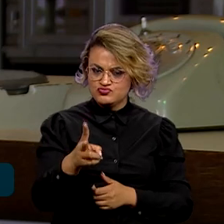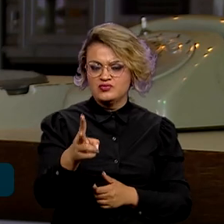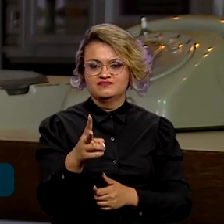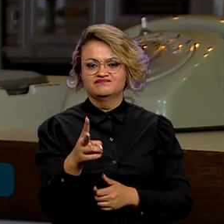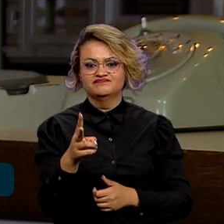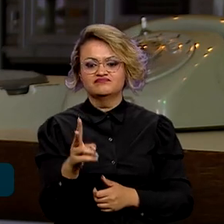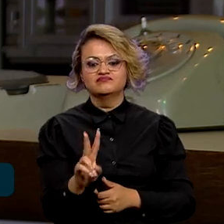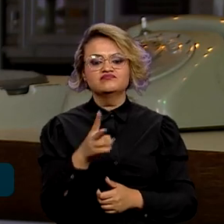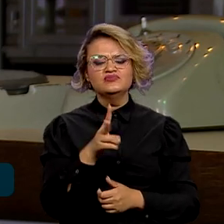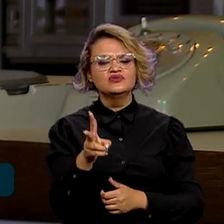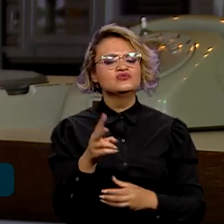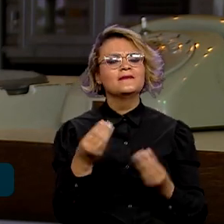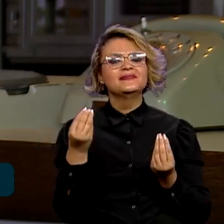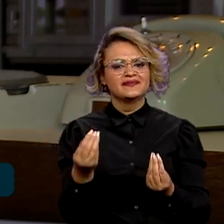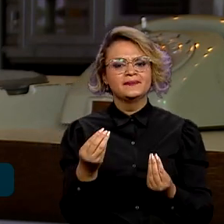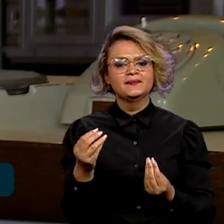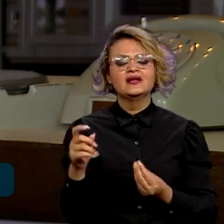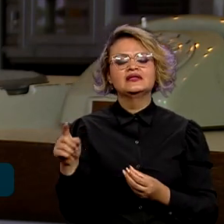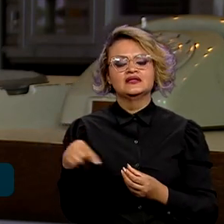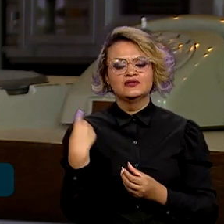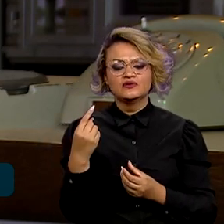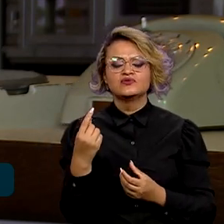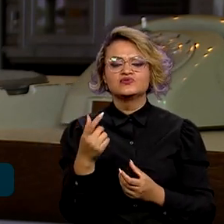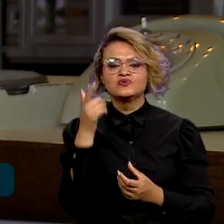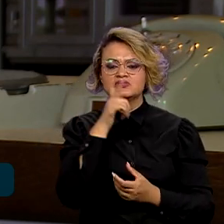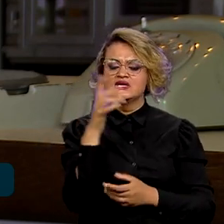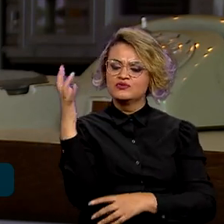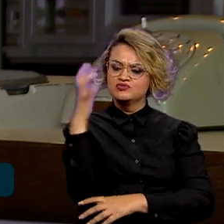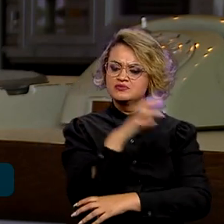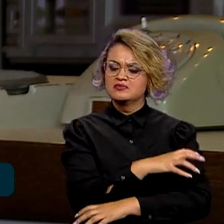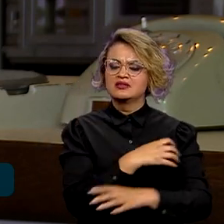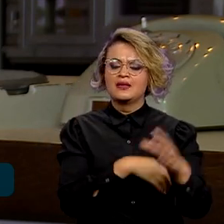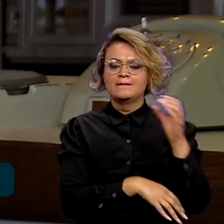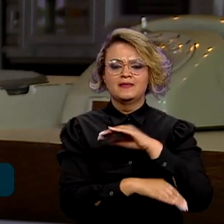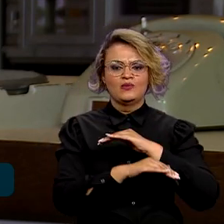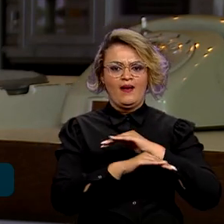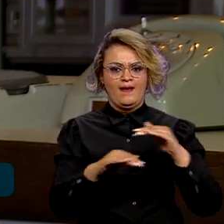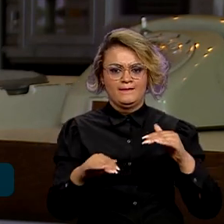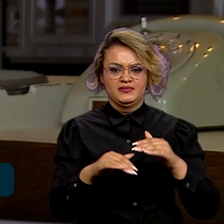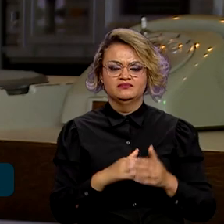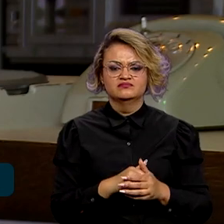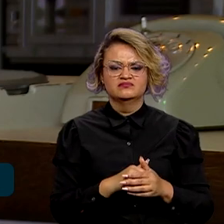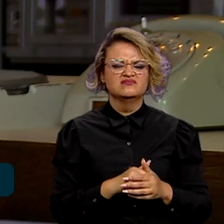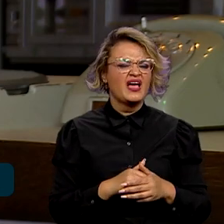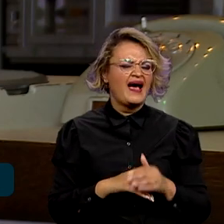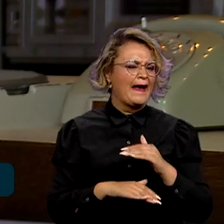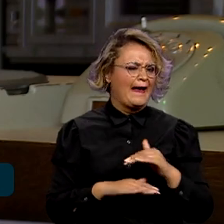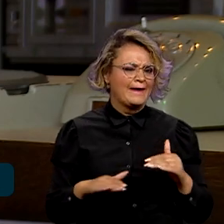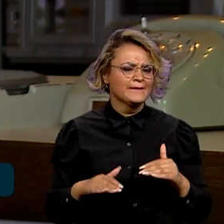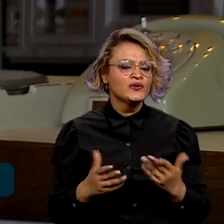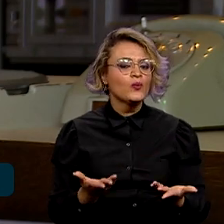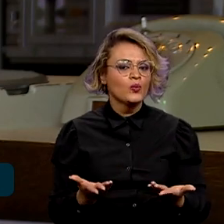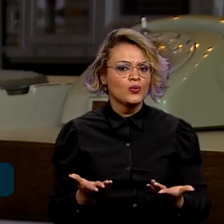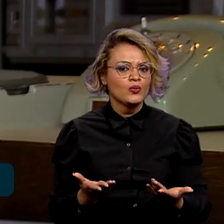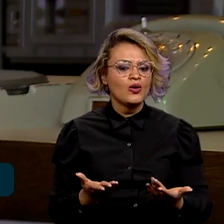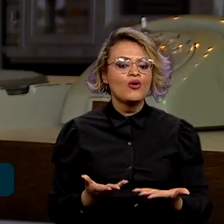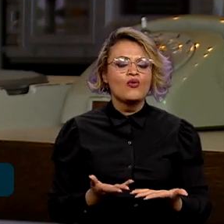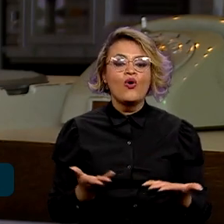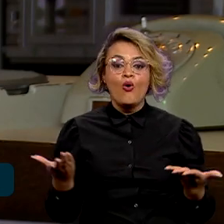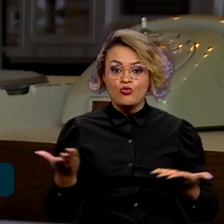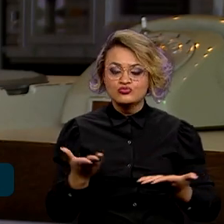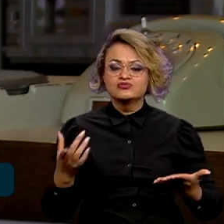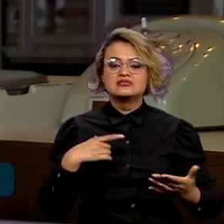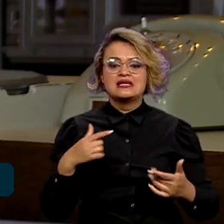continuado para que a gente possa fazer com que o desmatamento caia estruturalmente. O que significa isso? Hoje nós